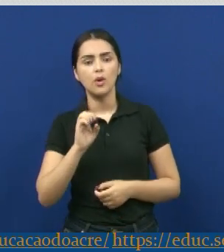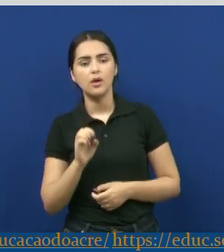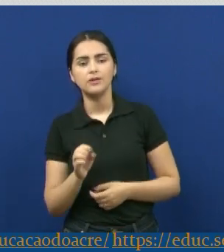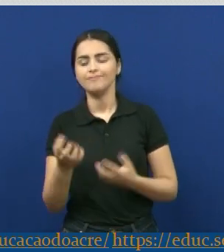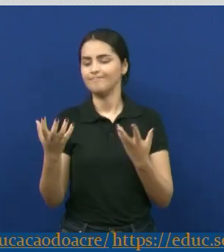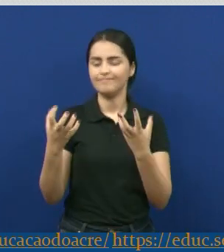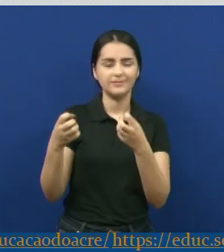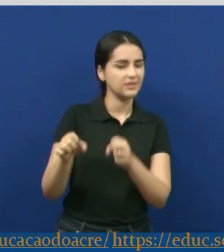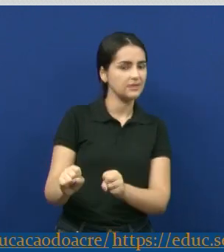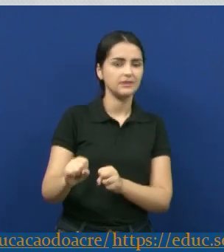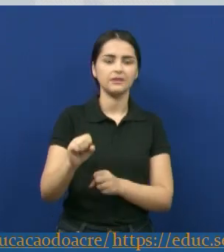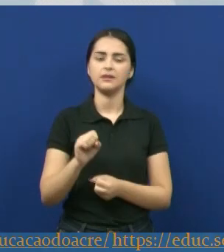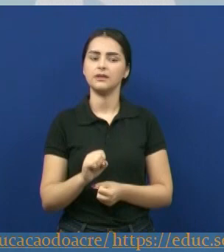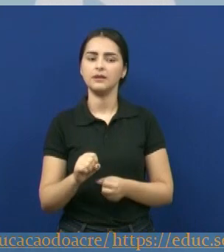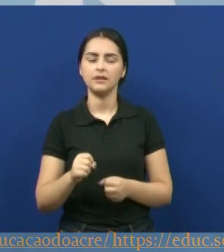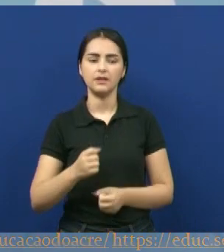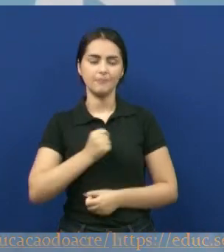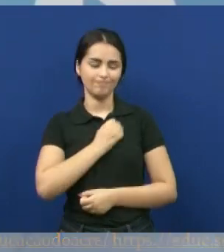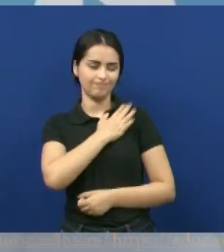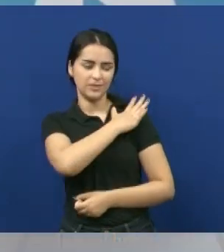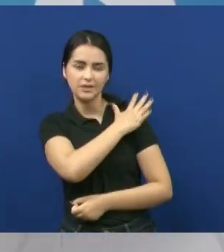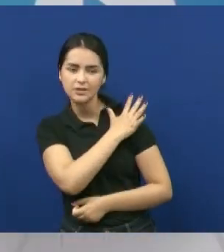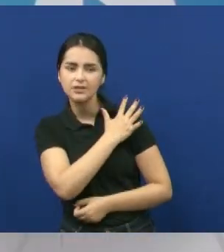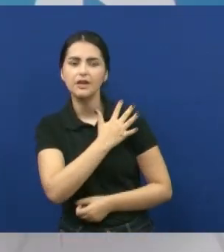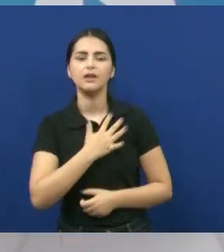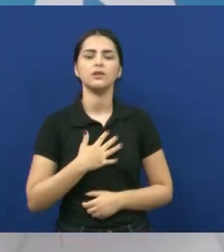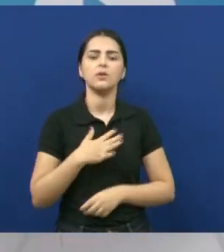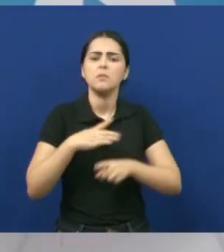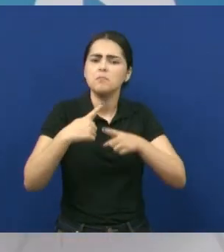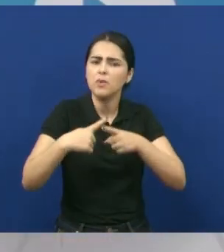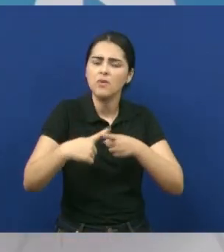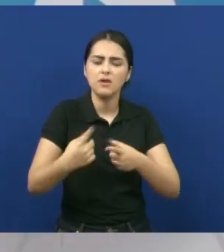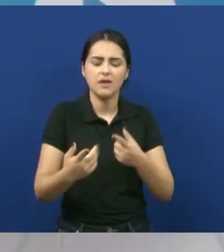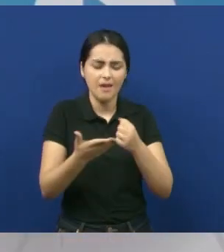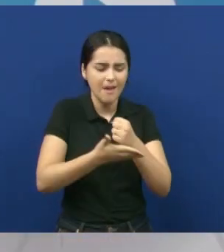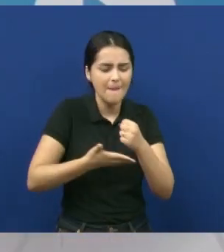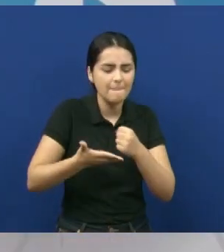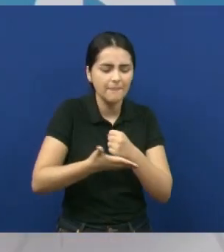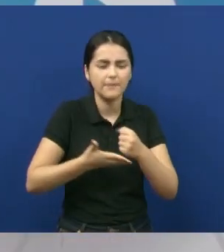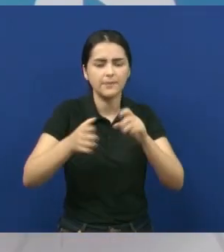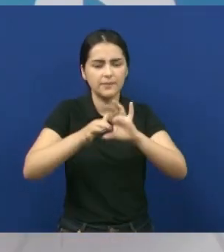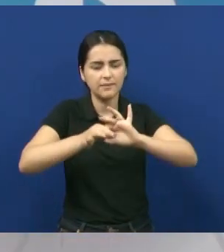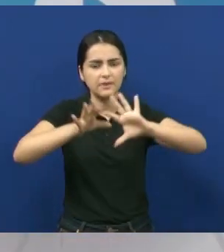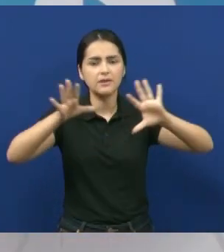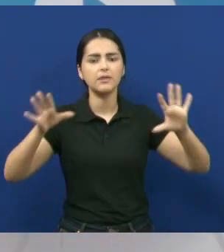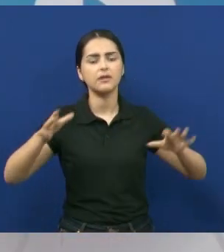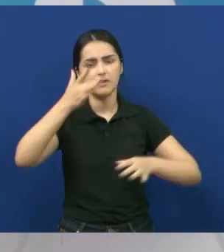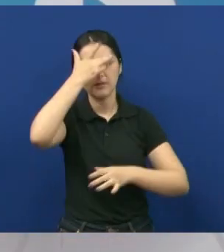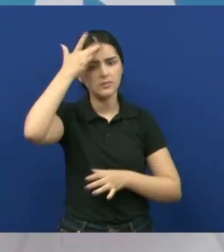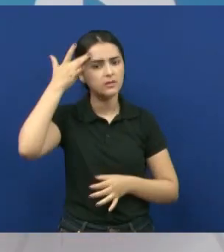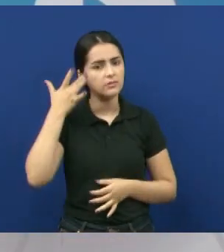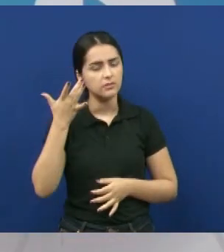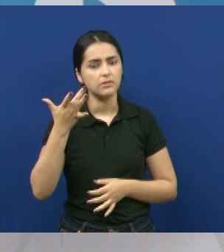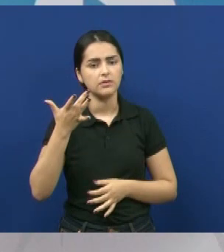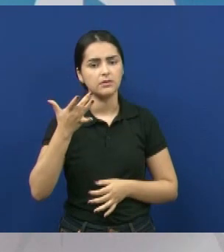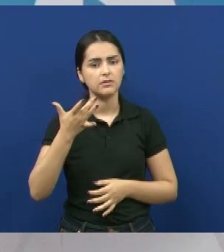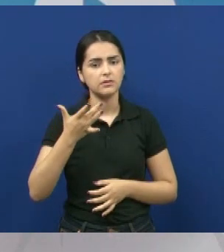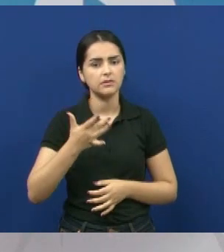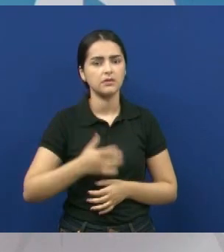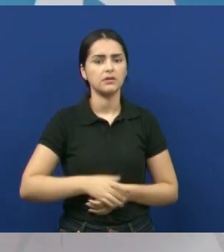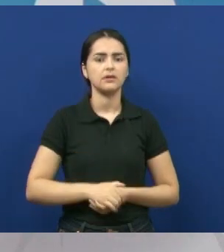totalitarismo, à ditadura, pois é um regime que tem como base a liberdade dos cidadãos. Ou seja,